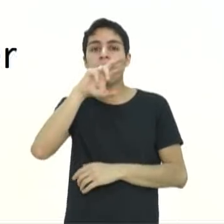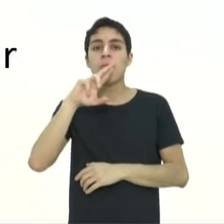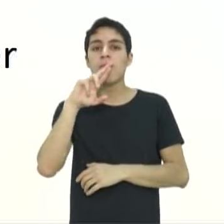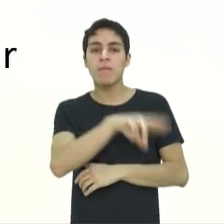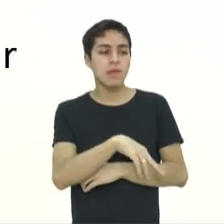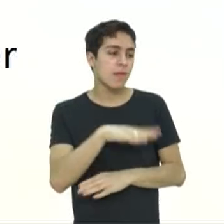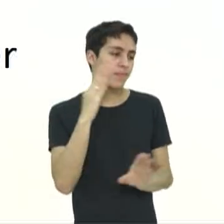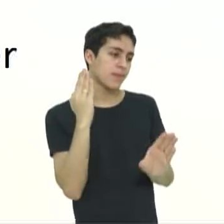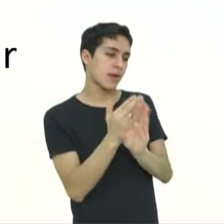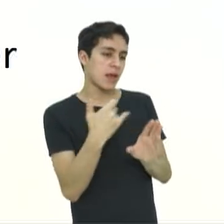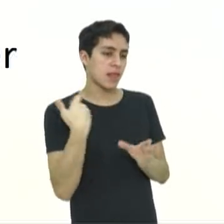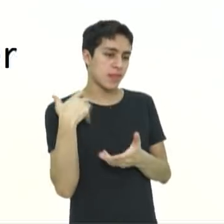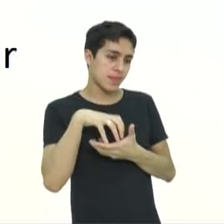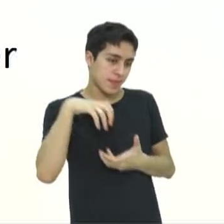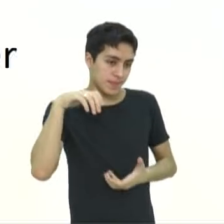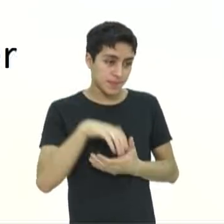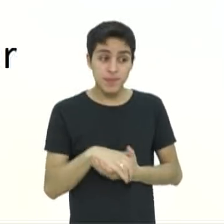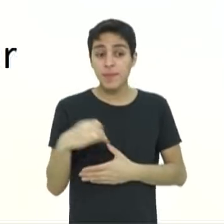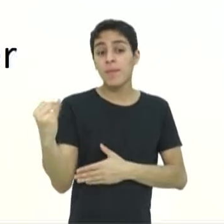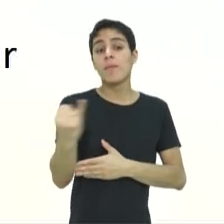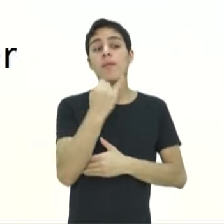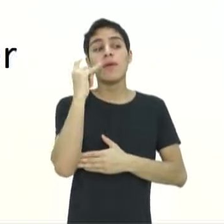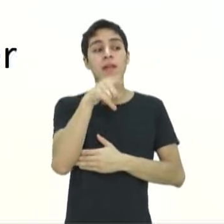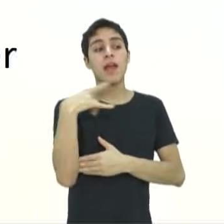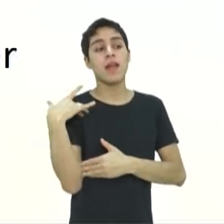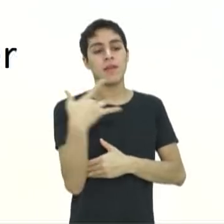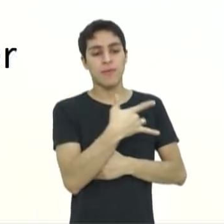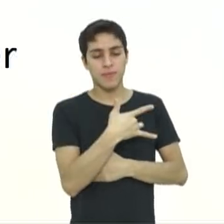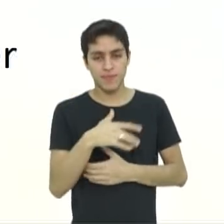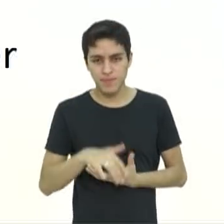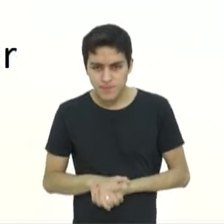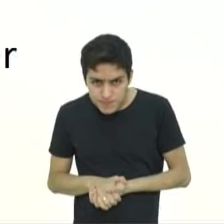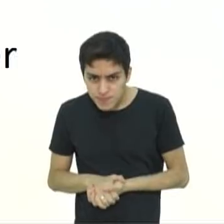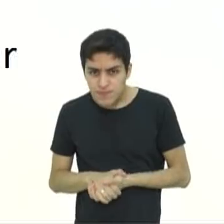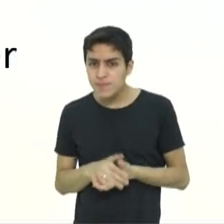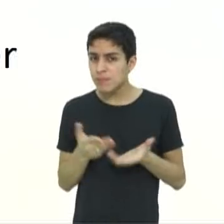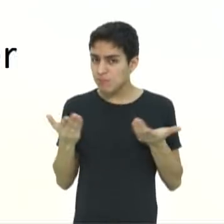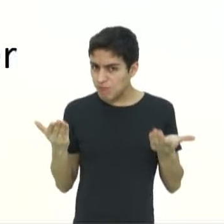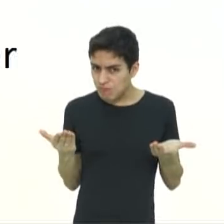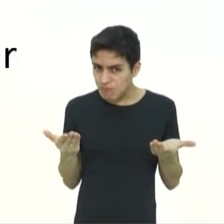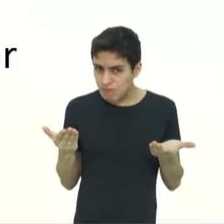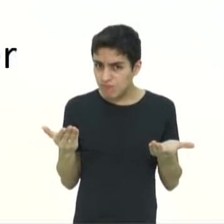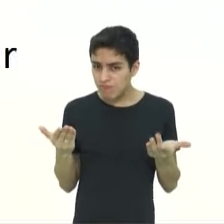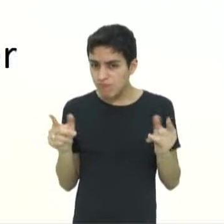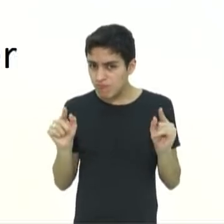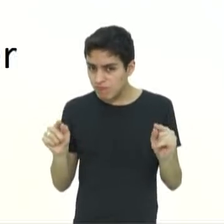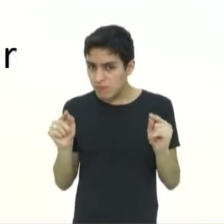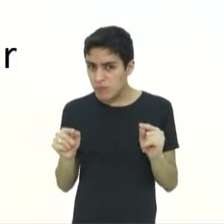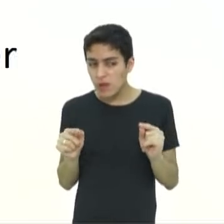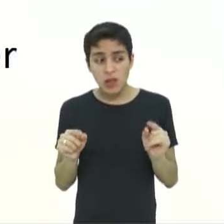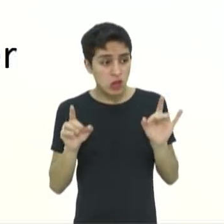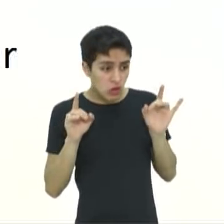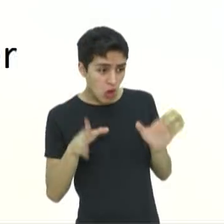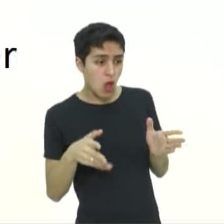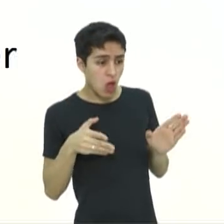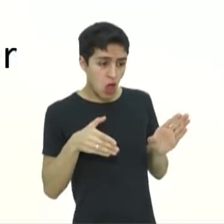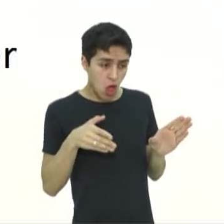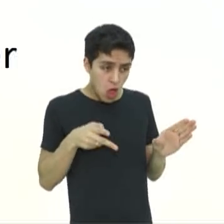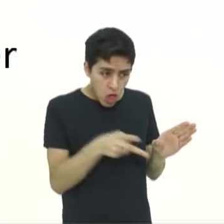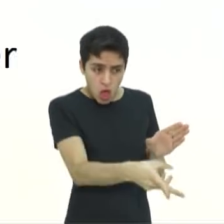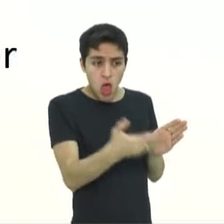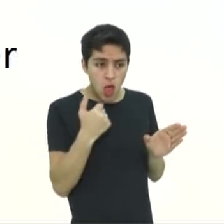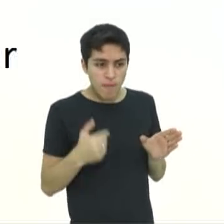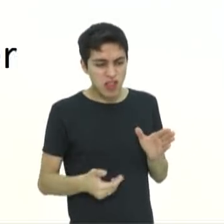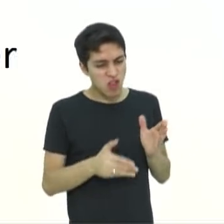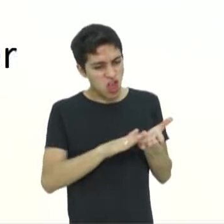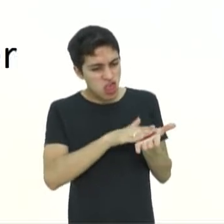é da idade. O importante é ter saúde. E você, se continuar comendo só fritura, carne,